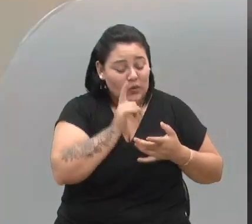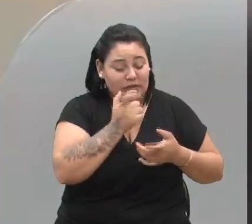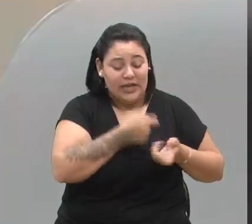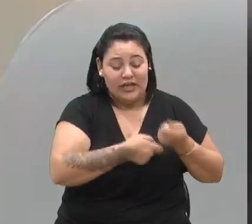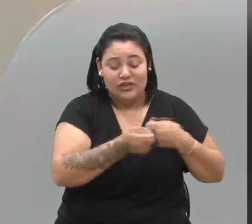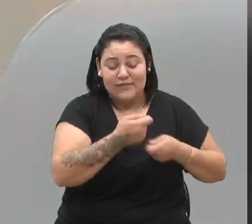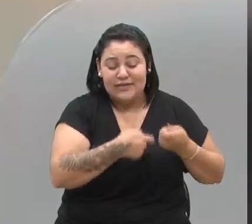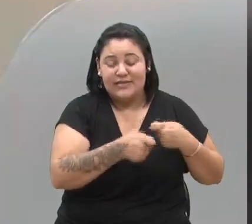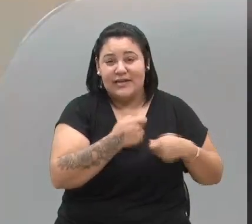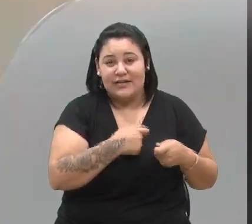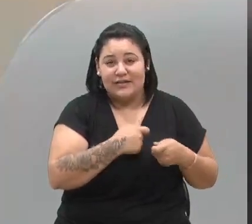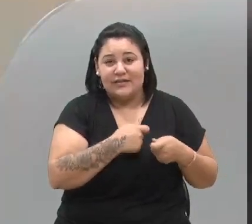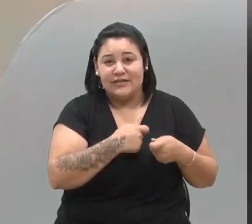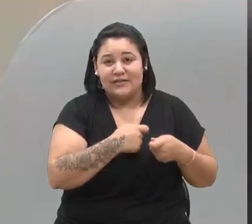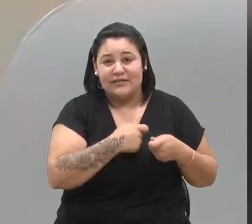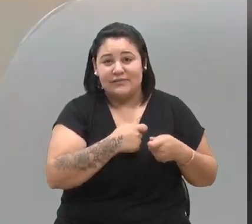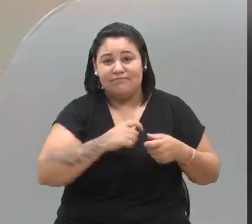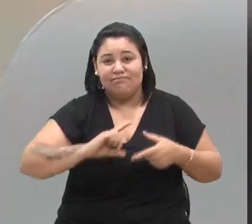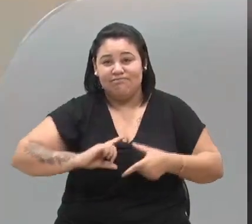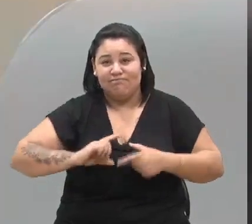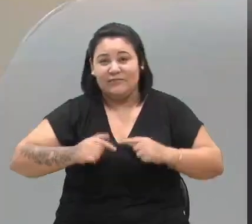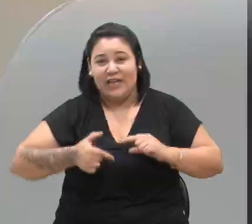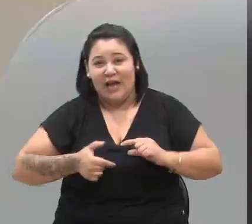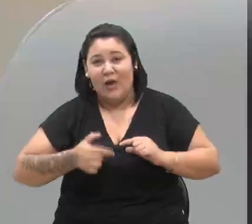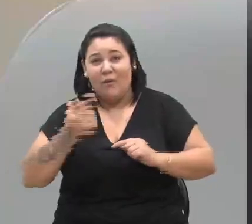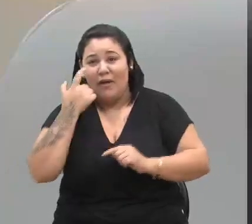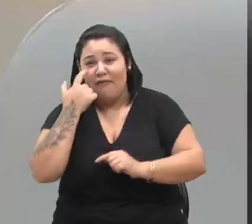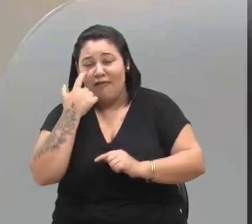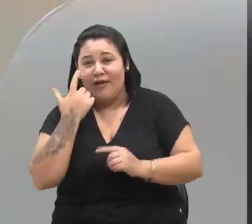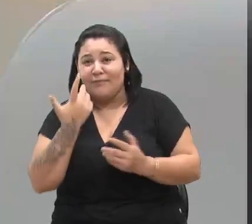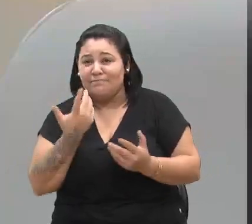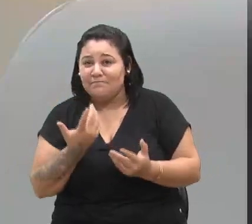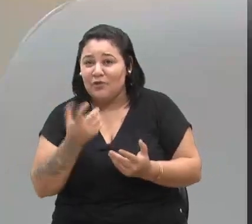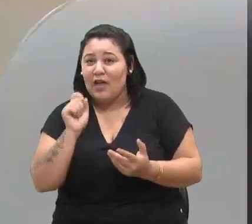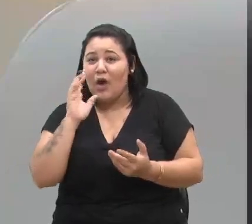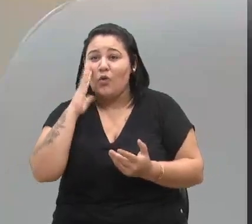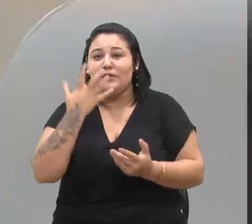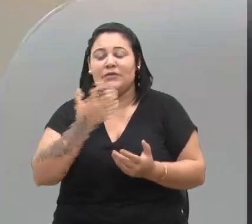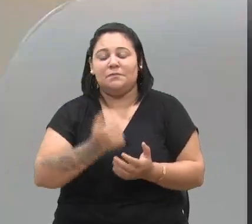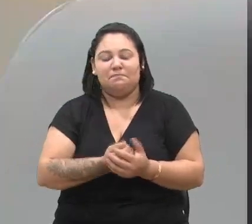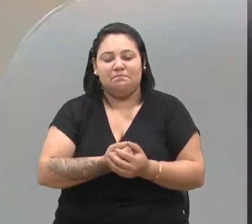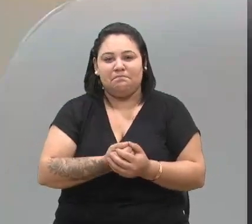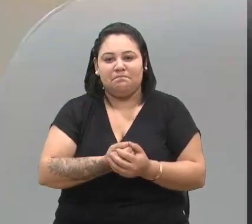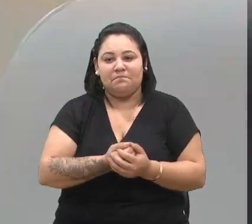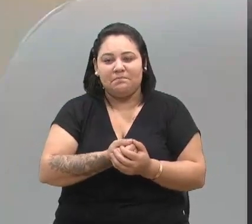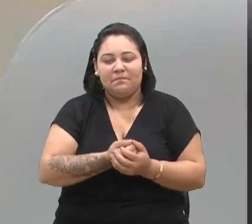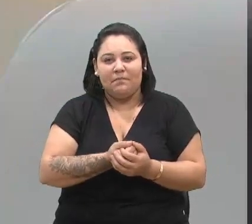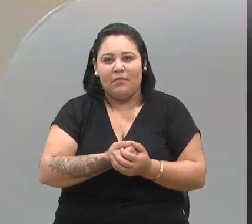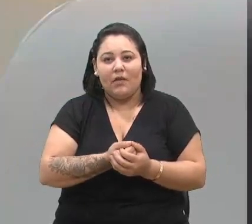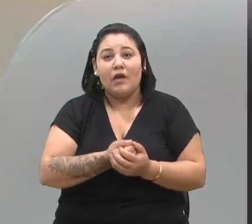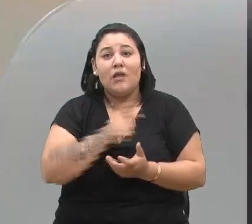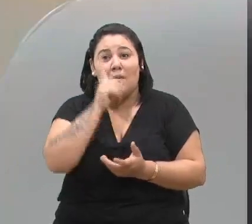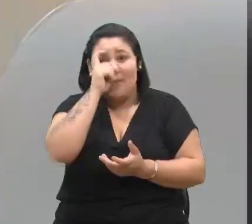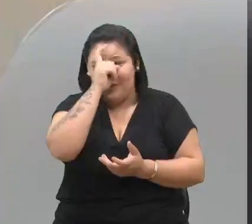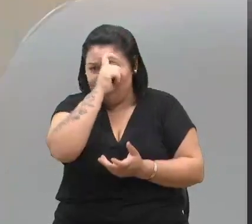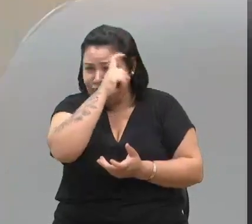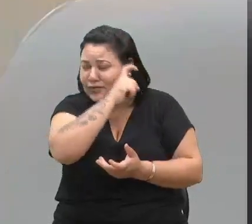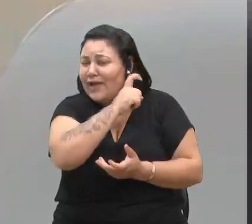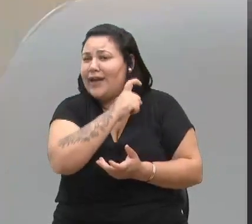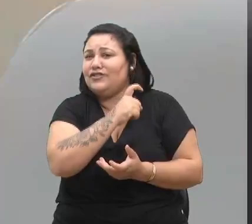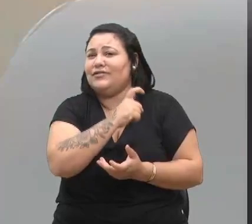situação com Israel para rever esta situação. Então, é uma dificuldade tremenda,